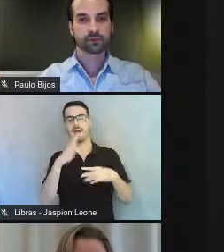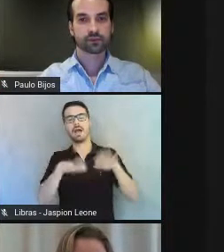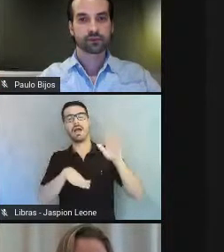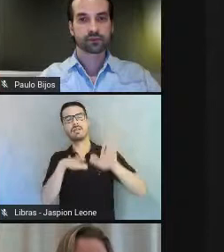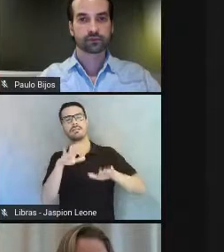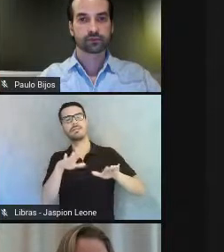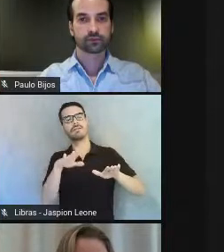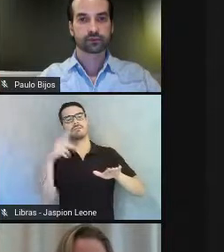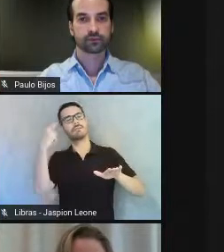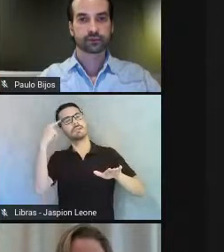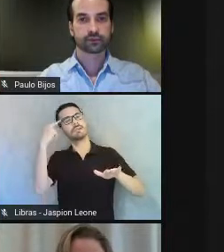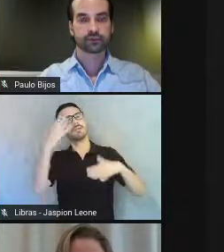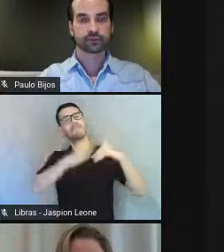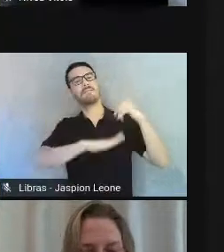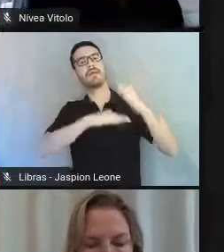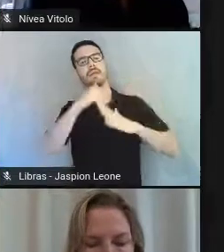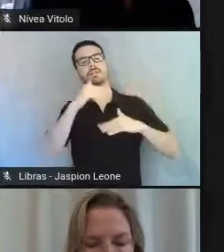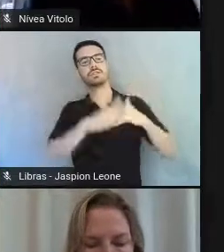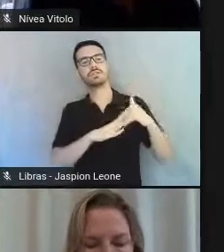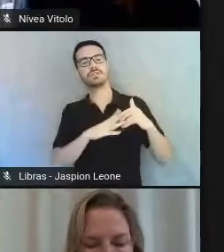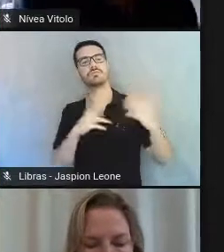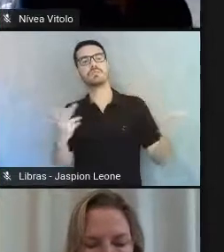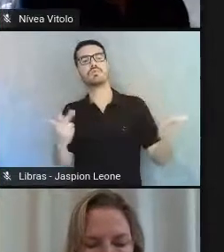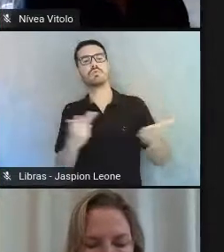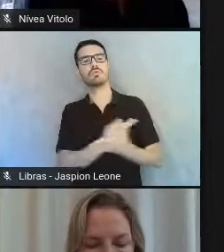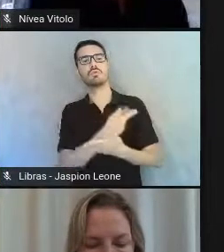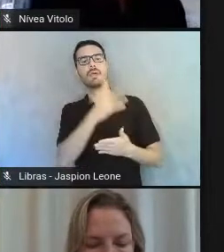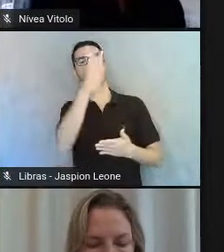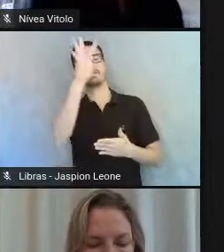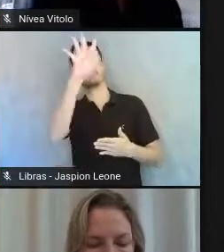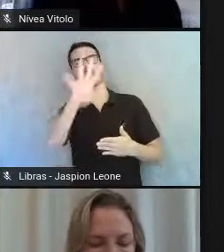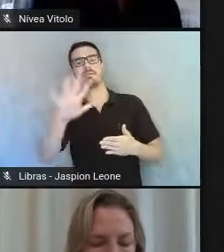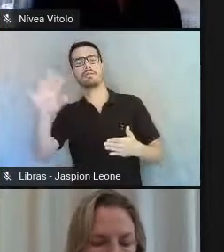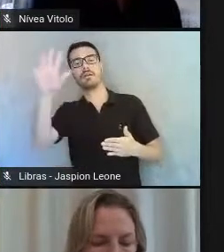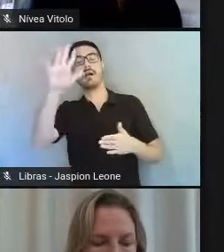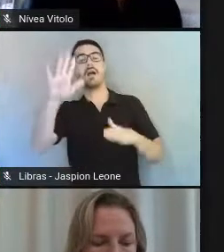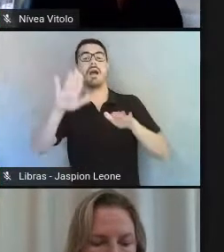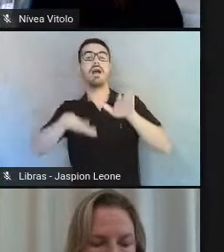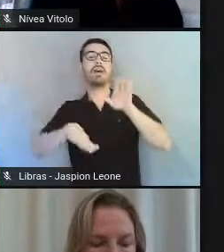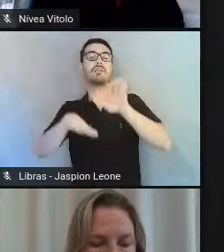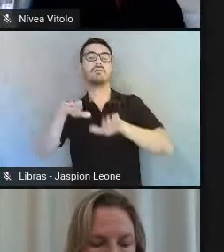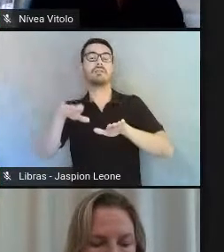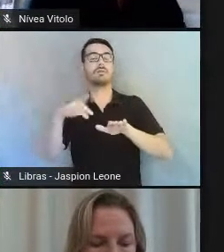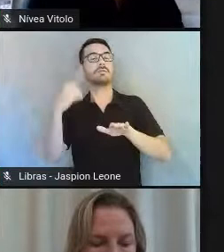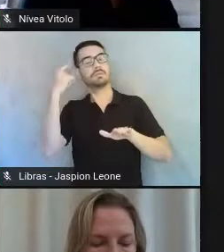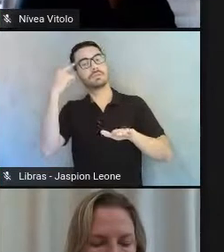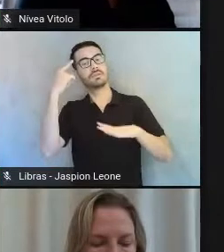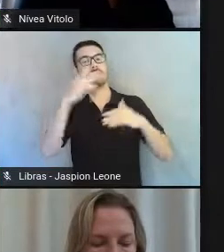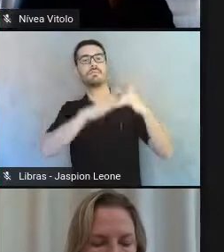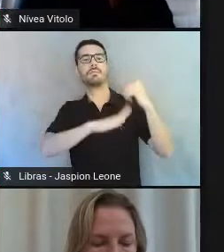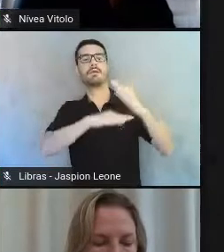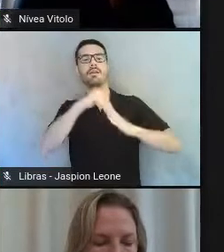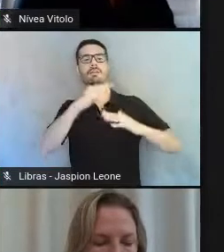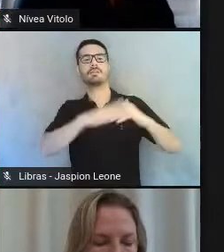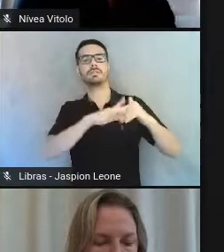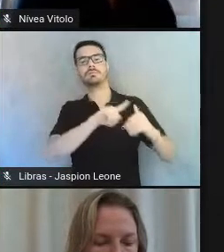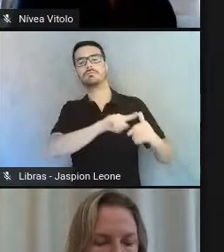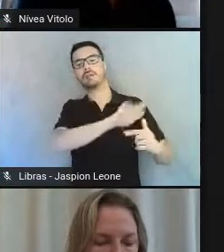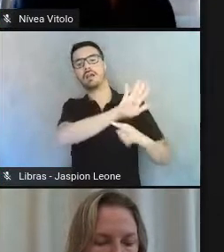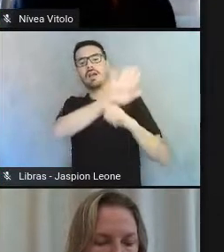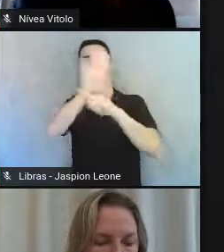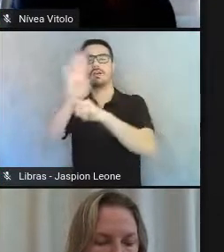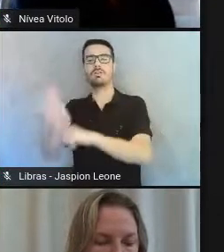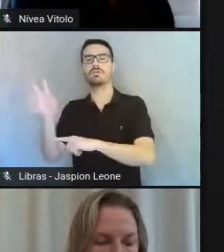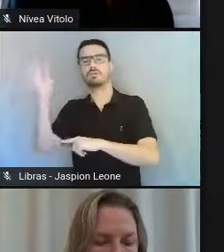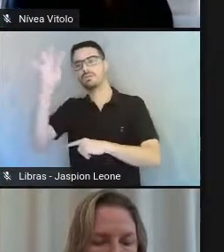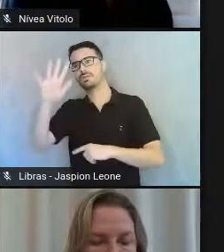da teoria, como uma consequência. Às vezes, ao contrário, como devendo inspirar a teoria, como sendo ela própria